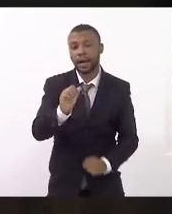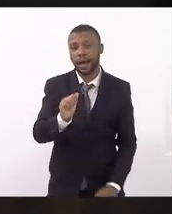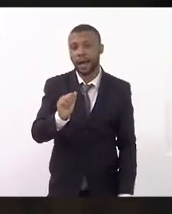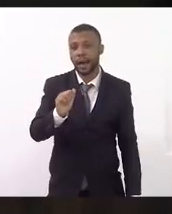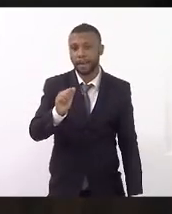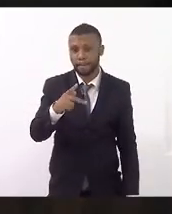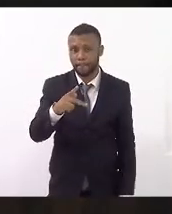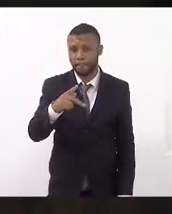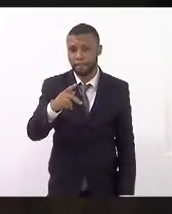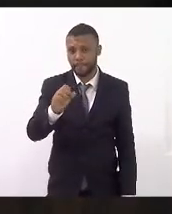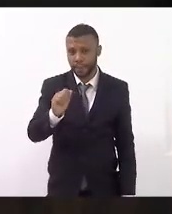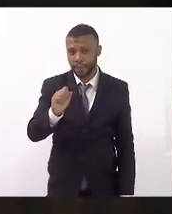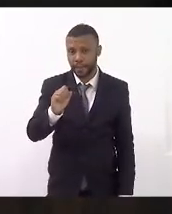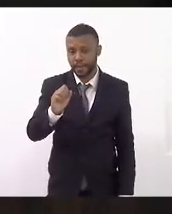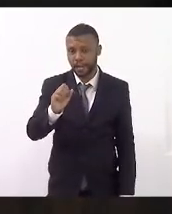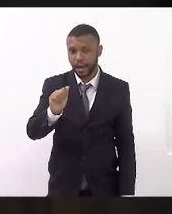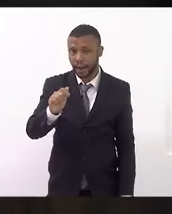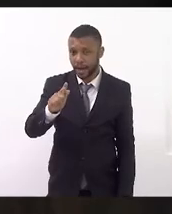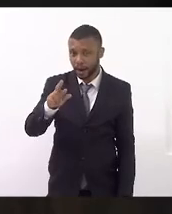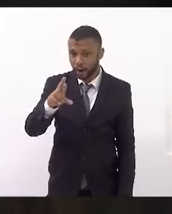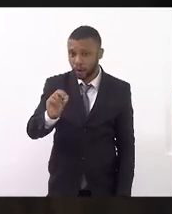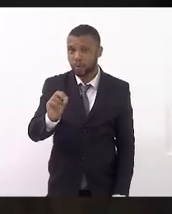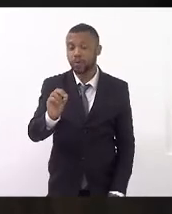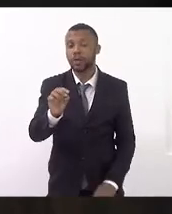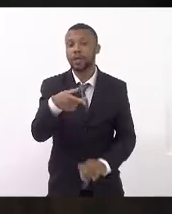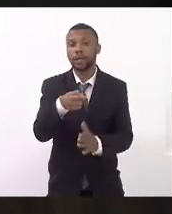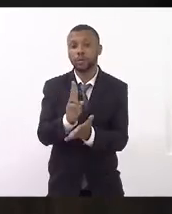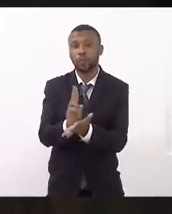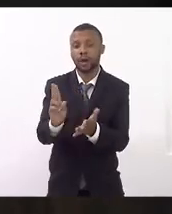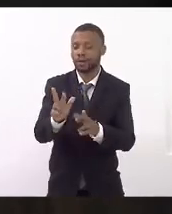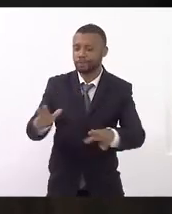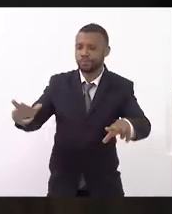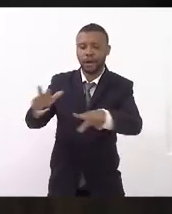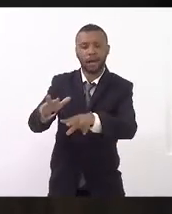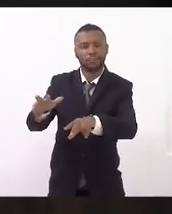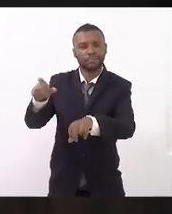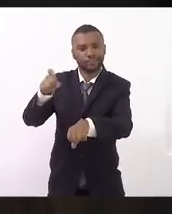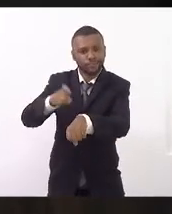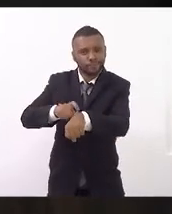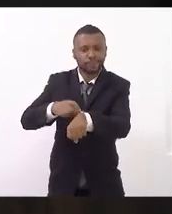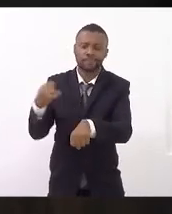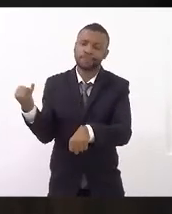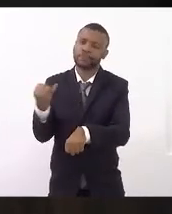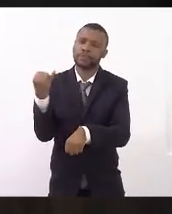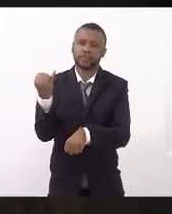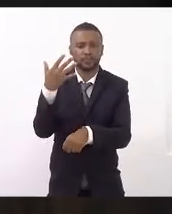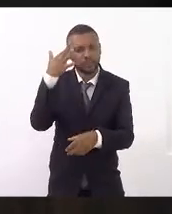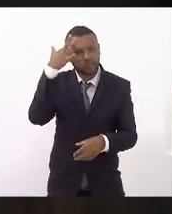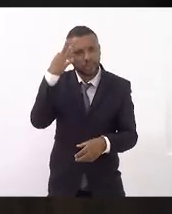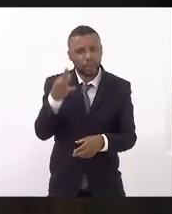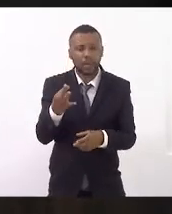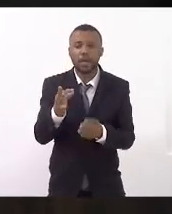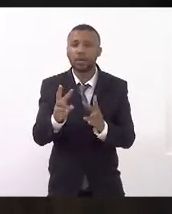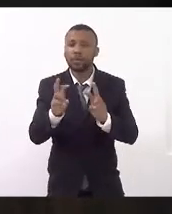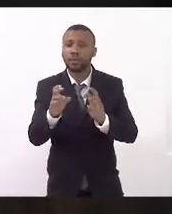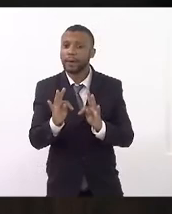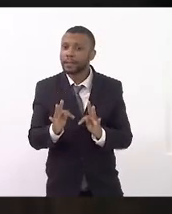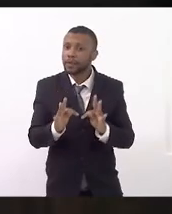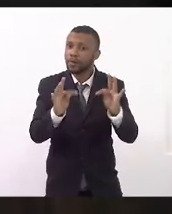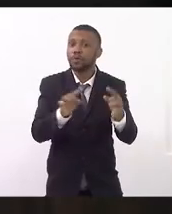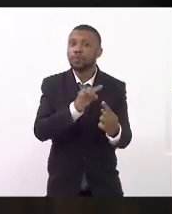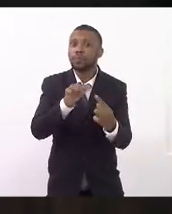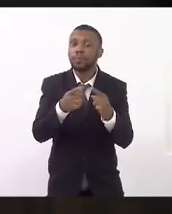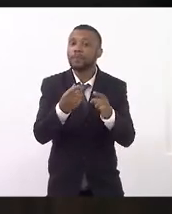com as universidades, fundamental ali, naquele momento, o entendimento da tecnologia para transformar o